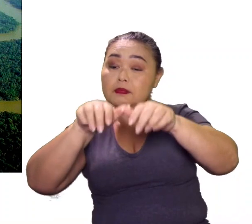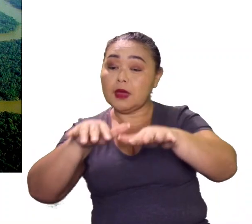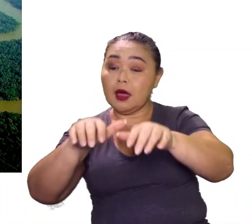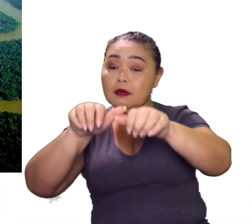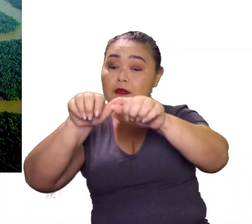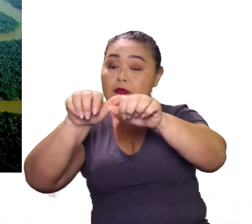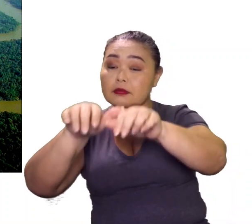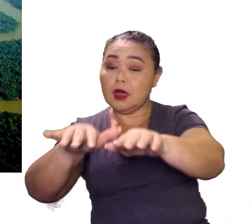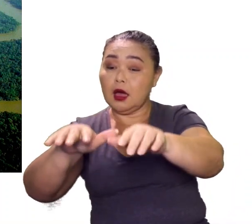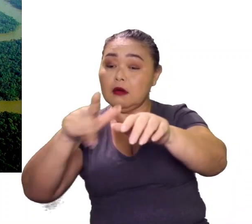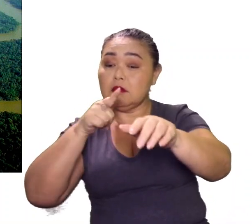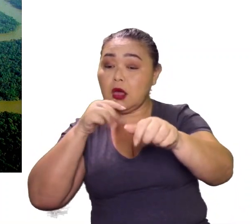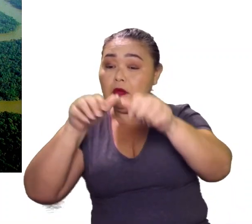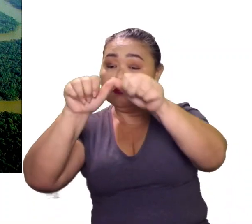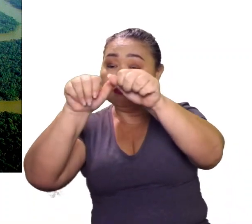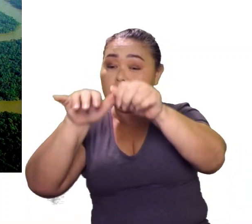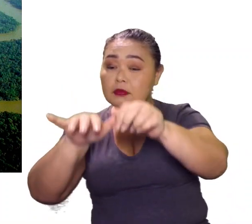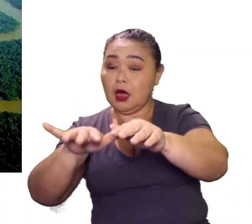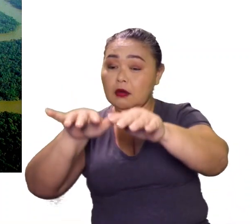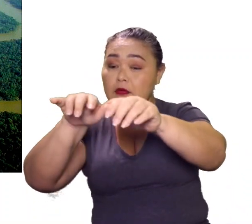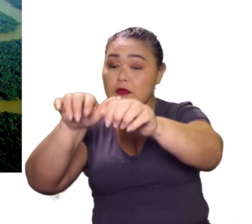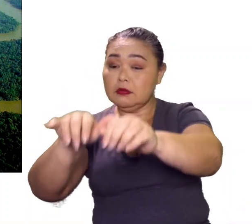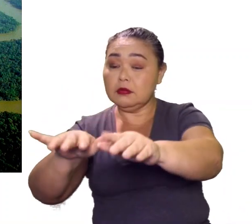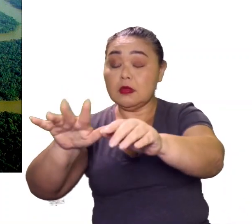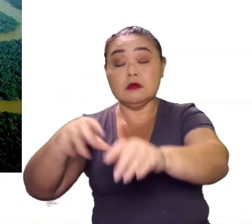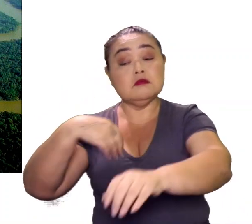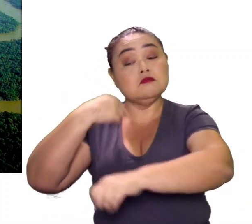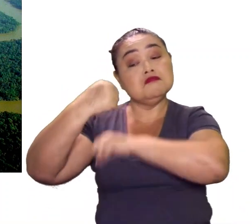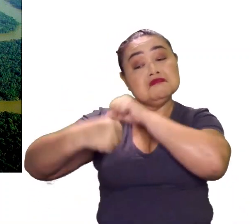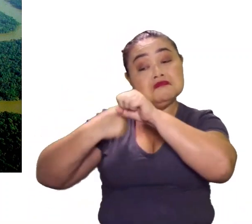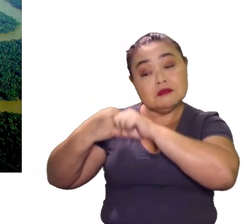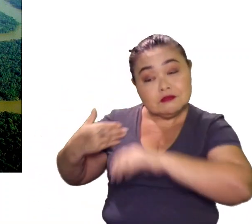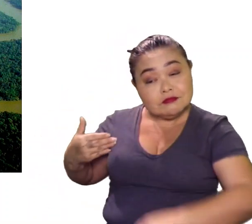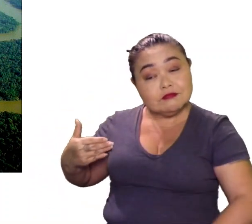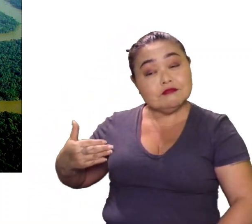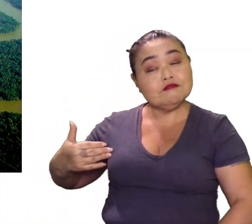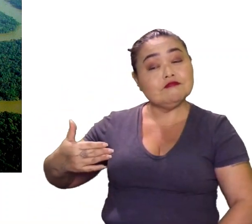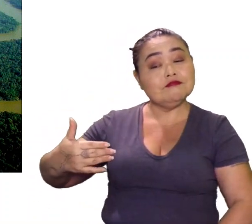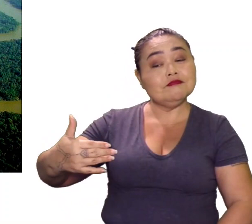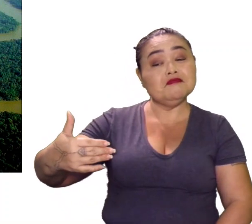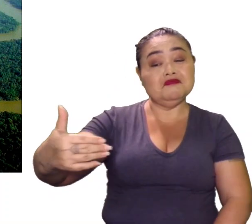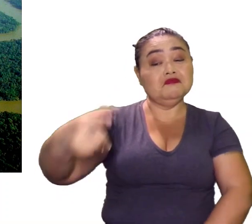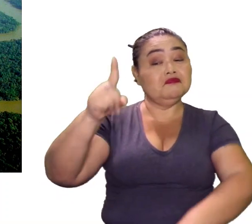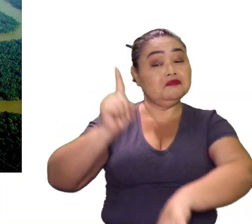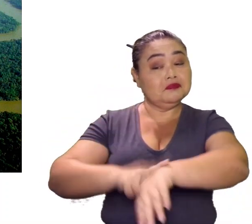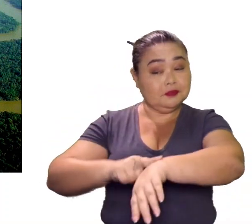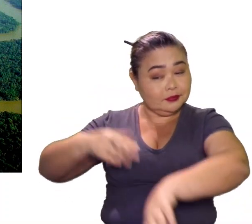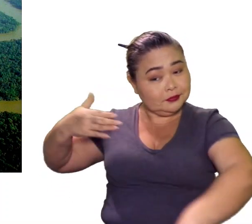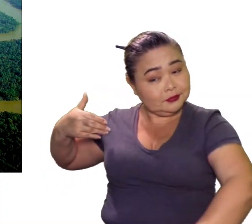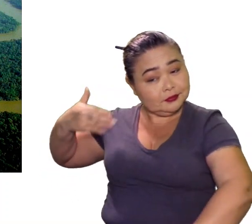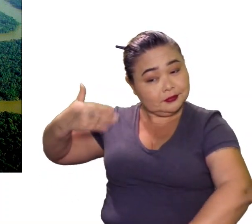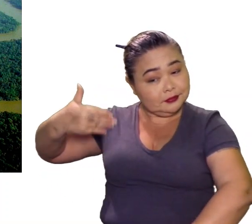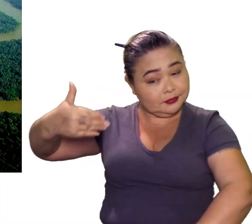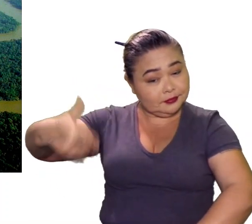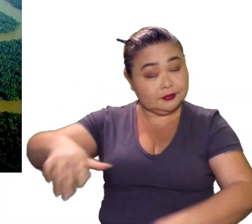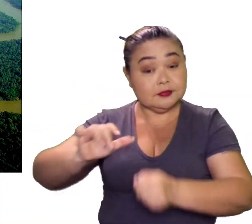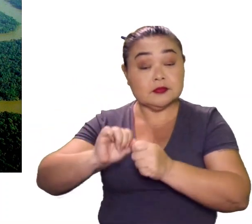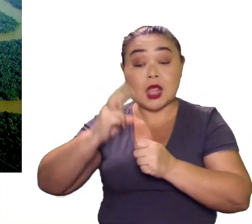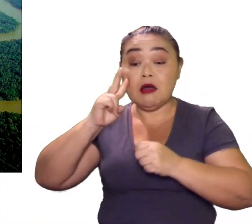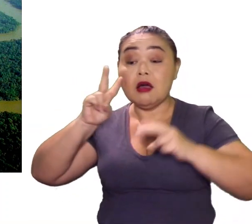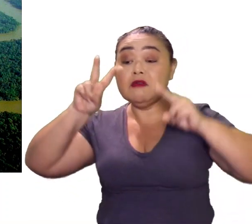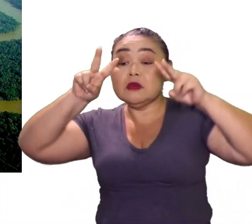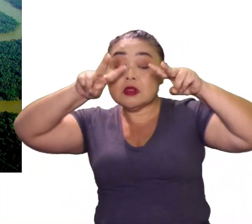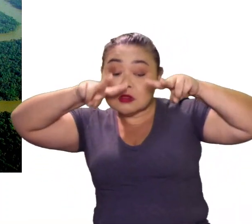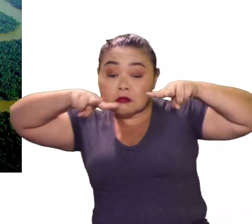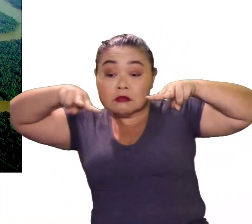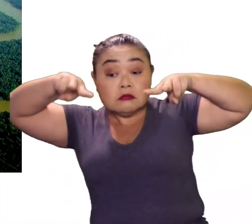sendo transportados pelos rios em milhões e milhões de anos. Perfeito. Beleza? Essa é a vista aérea da Amazônia. Obviamente